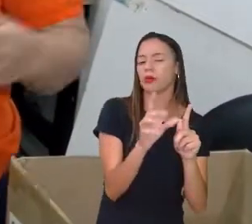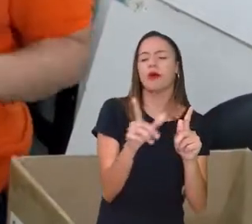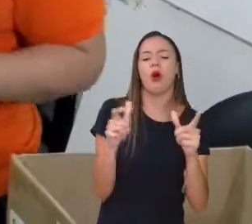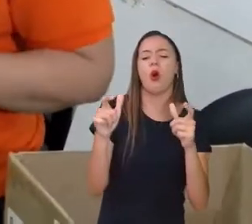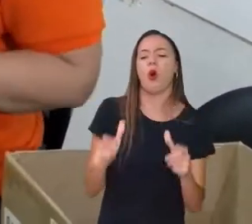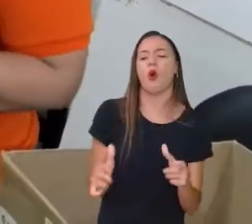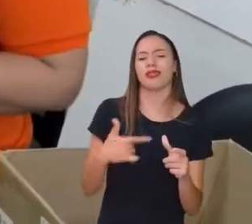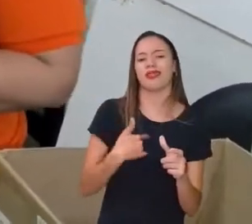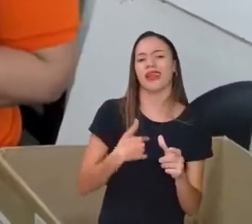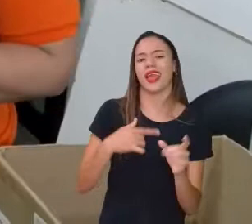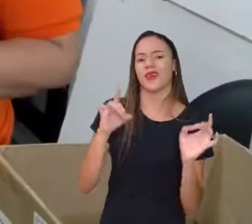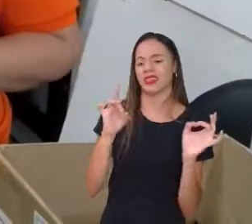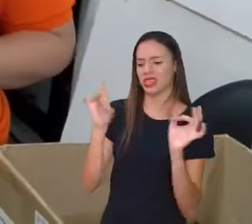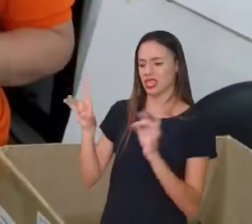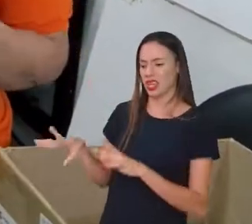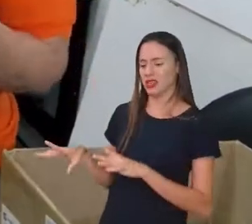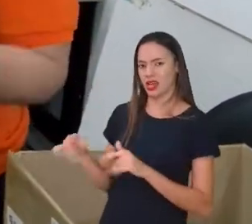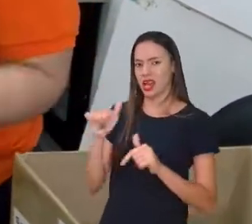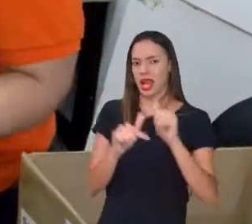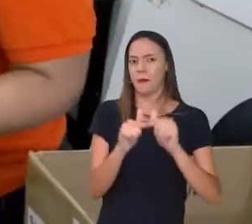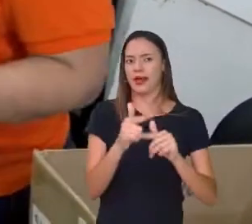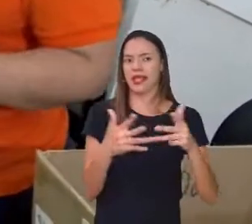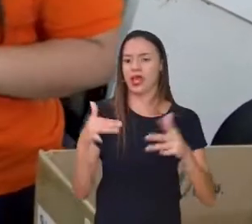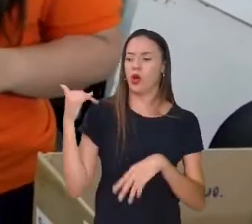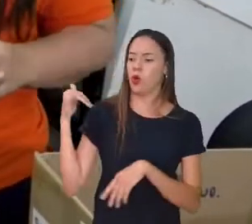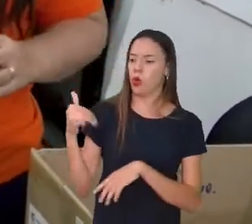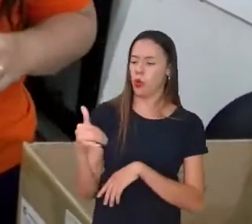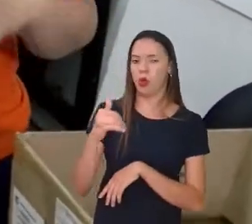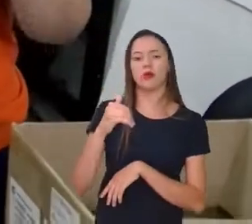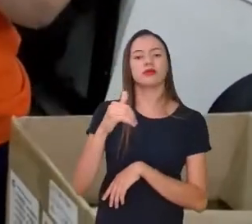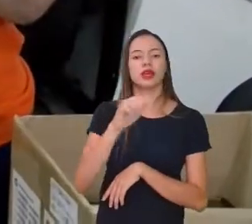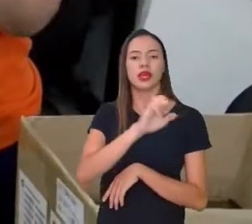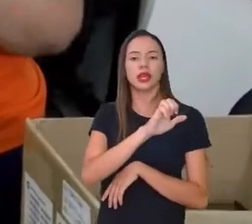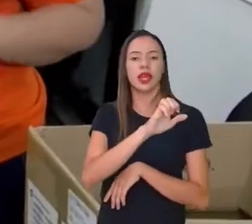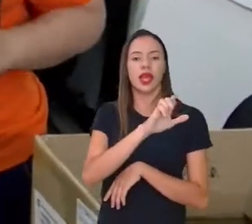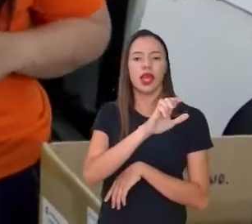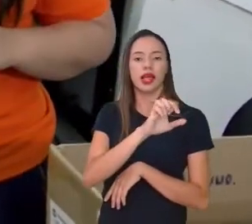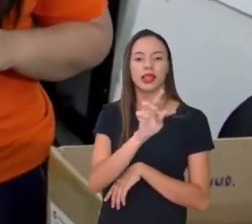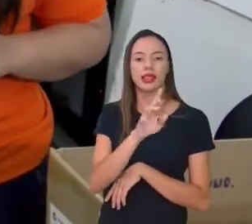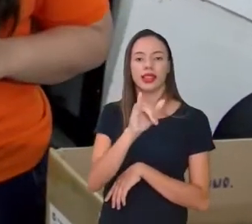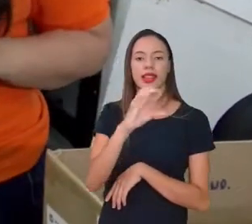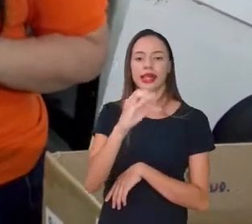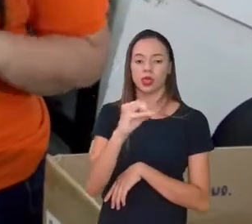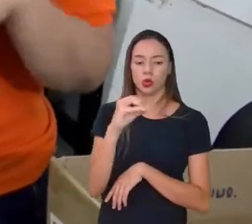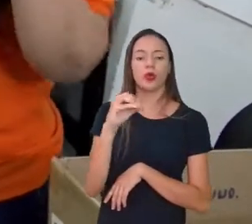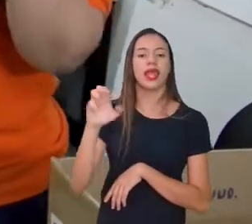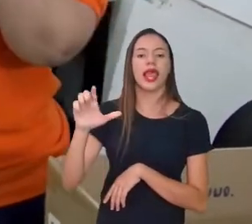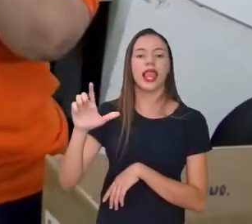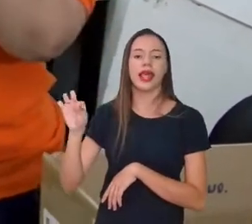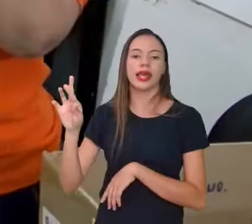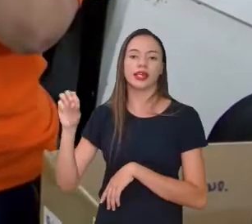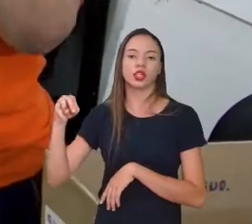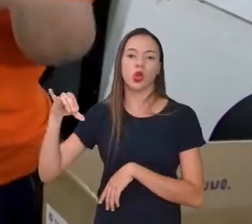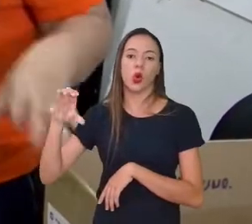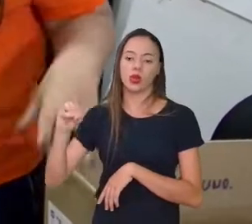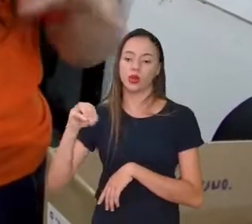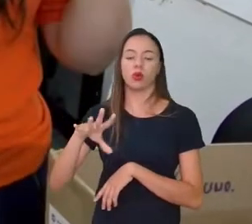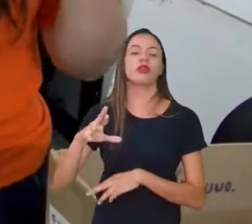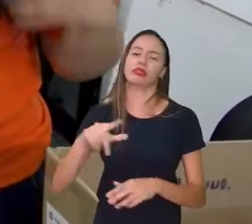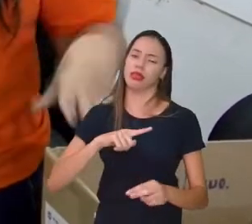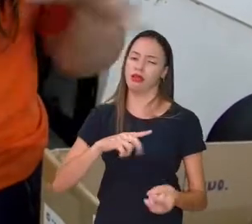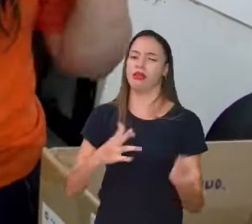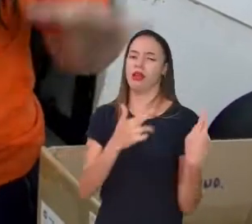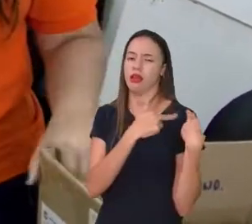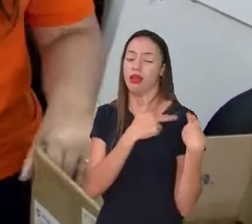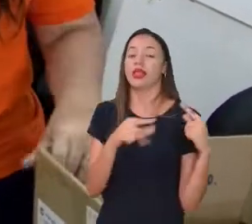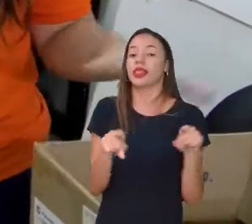descartar esses equipamentos eletrônicos e elétricos, não é, com responsabilidade. E o desafio de colocar